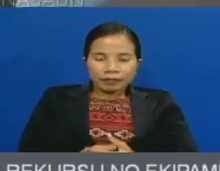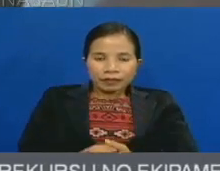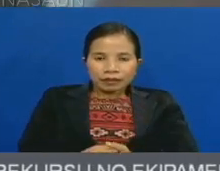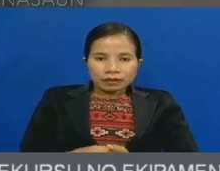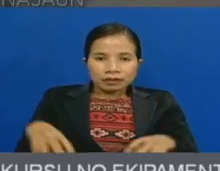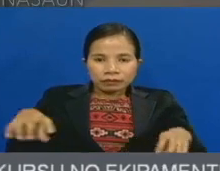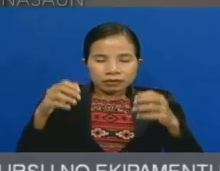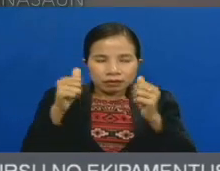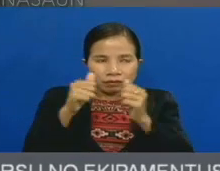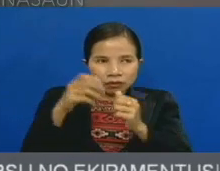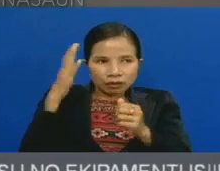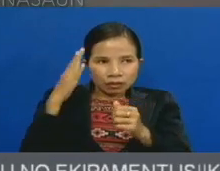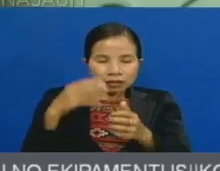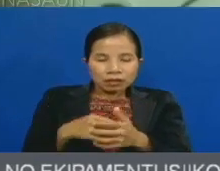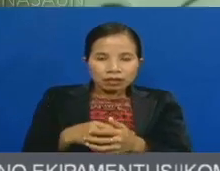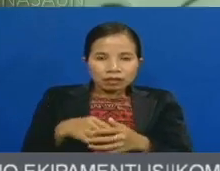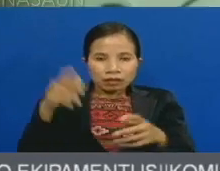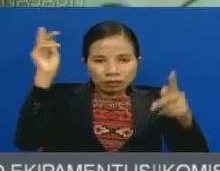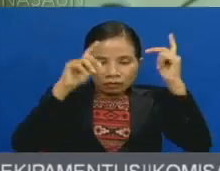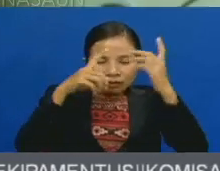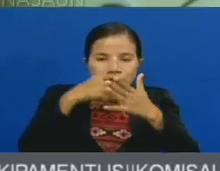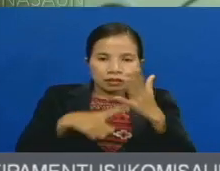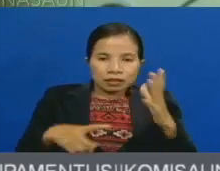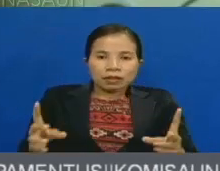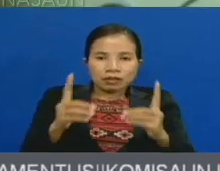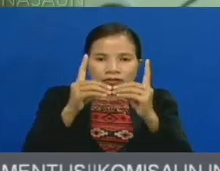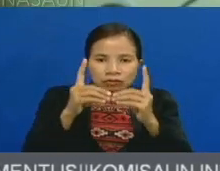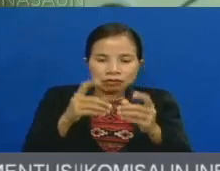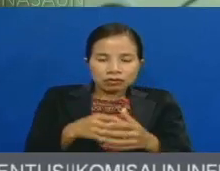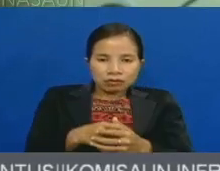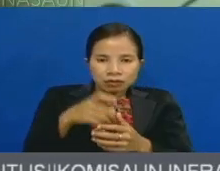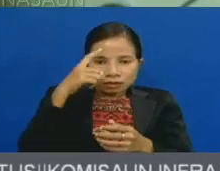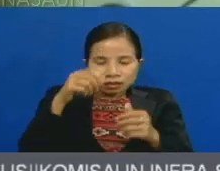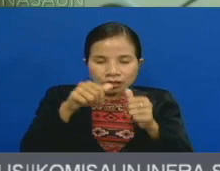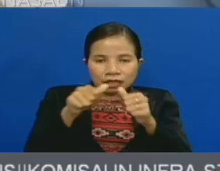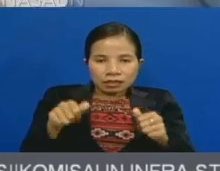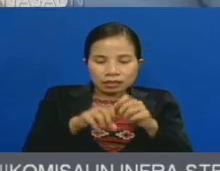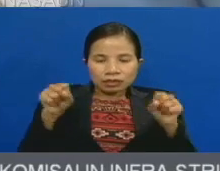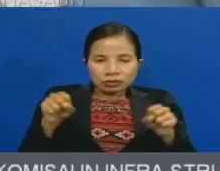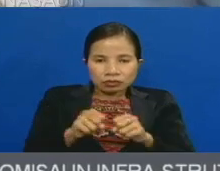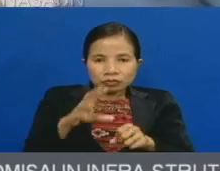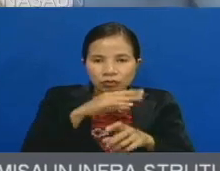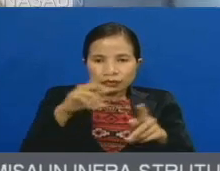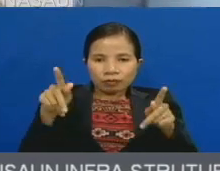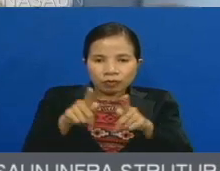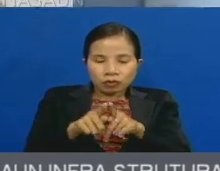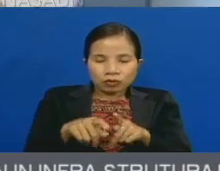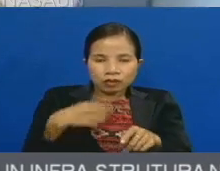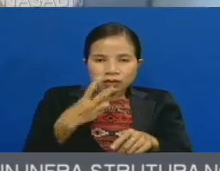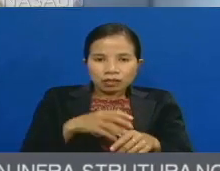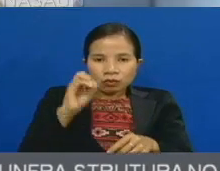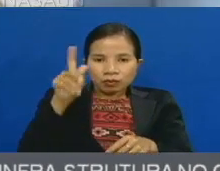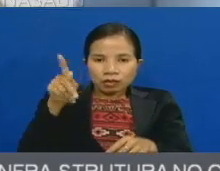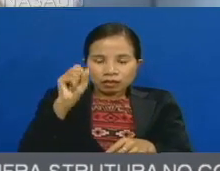Serviço amuto que identifica qualquer tipo de problema, deve acontecer tanto nível aldeia, suco, posto. E tem a